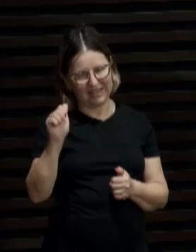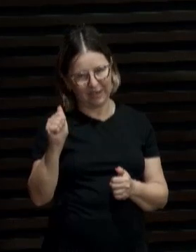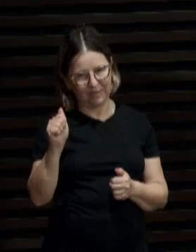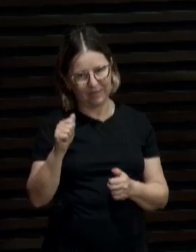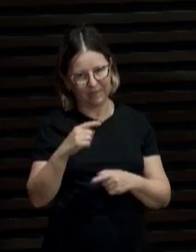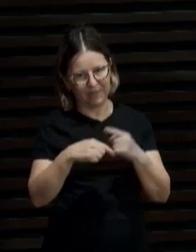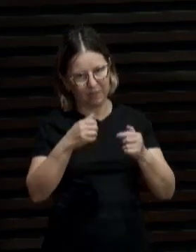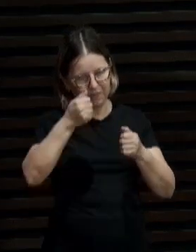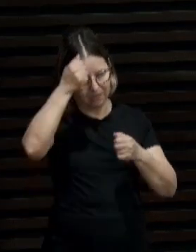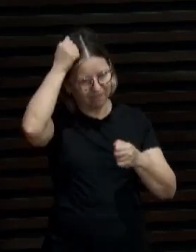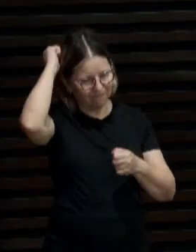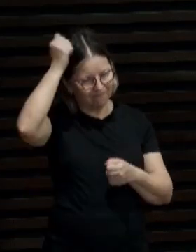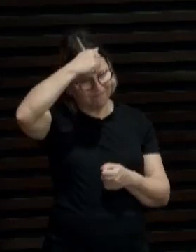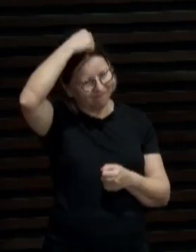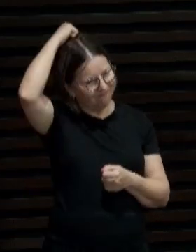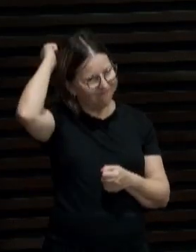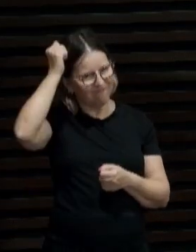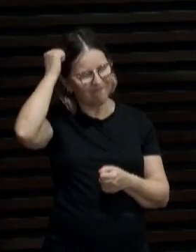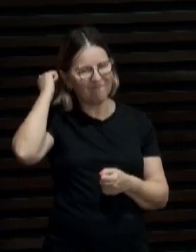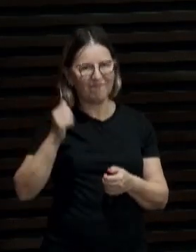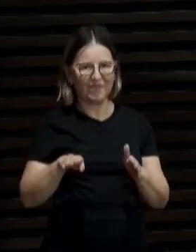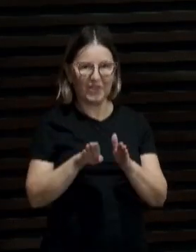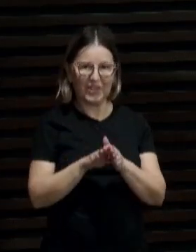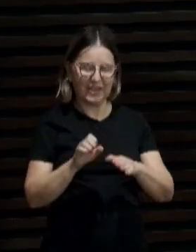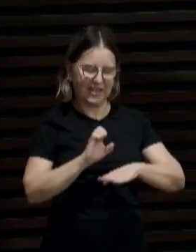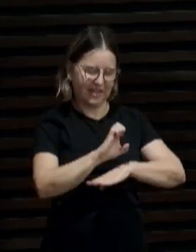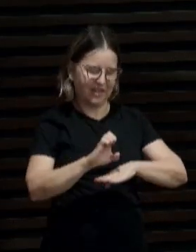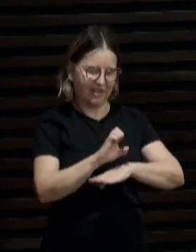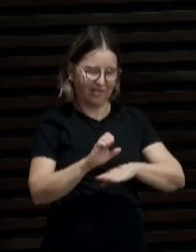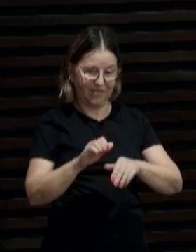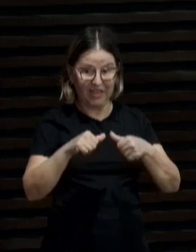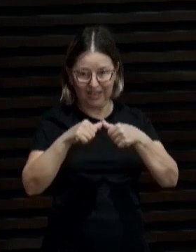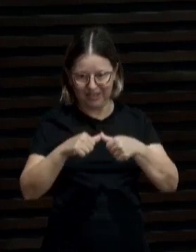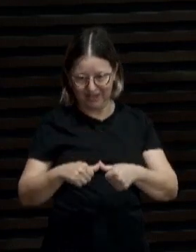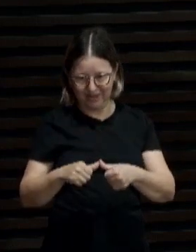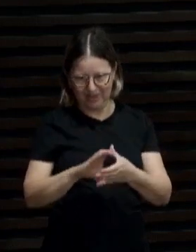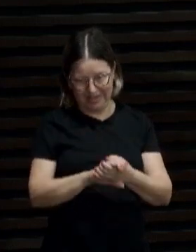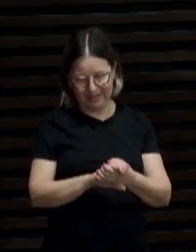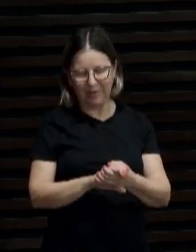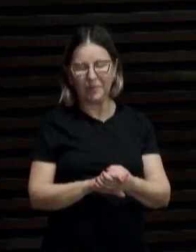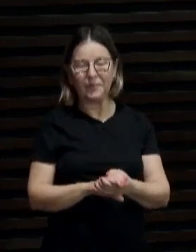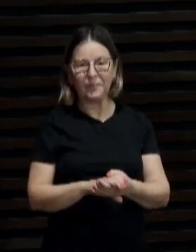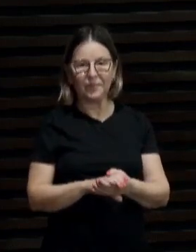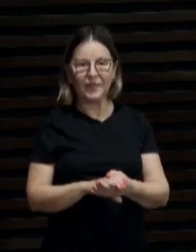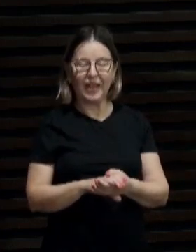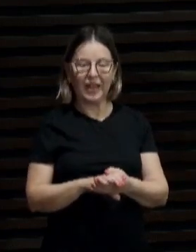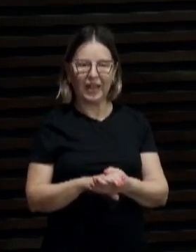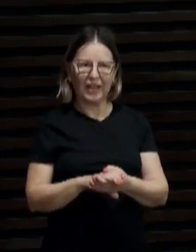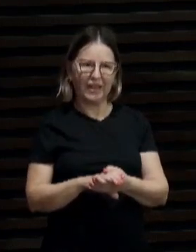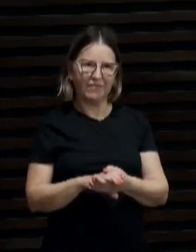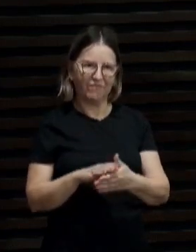porque tomara voto. Chegados a Éfeso, deixou-os ali, Porém, entrando na